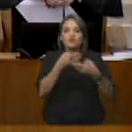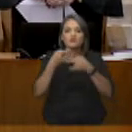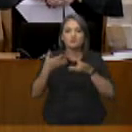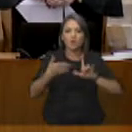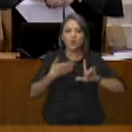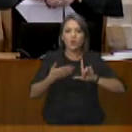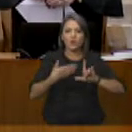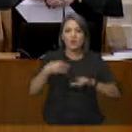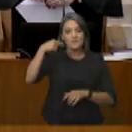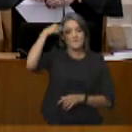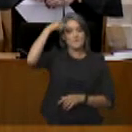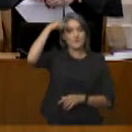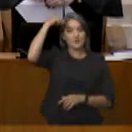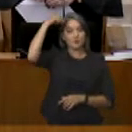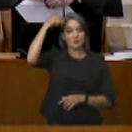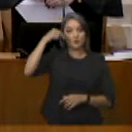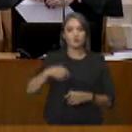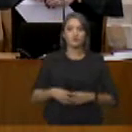Barroso.